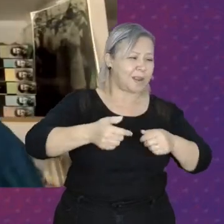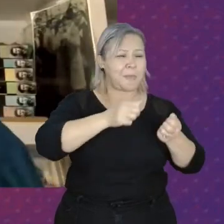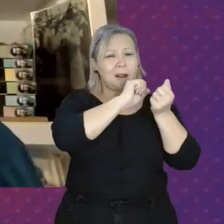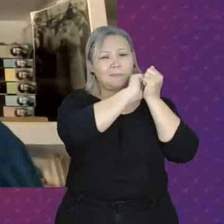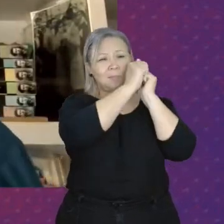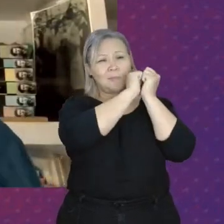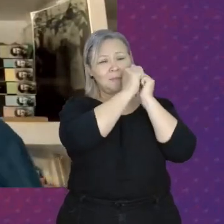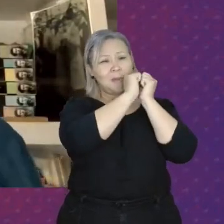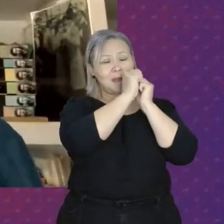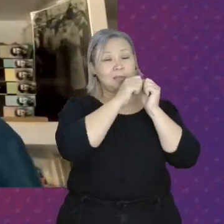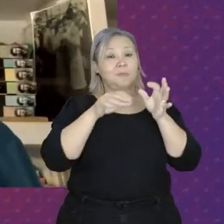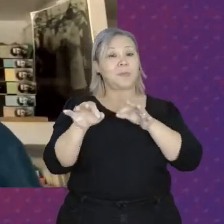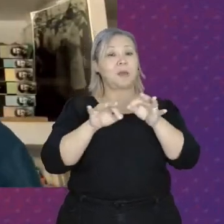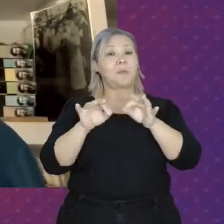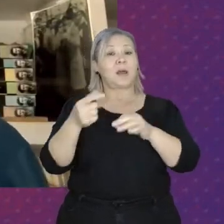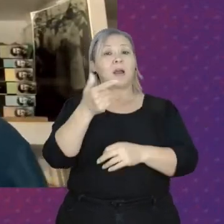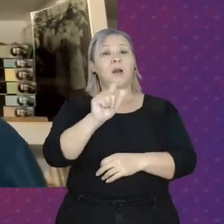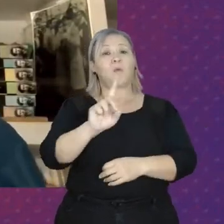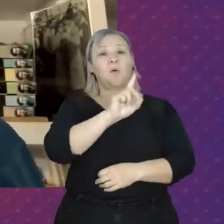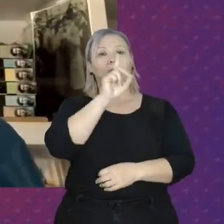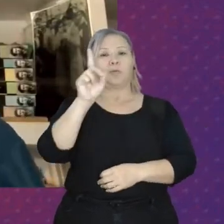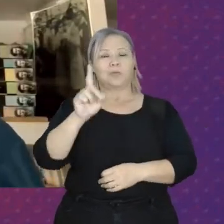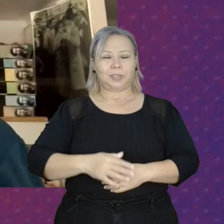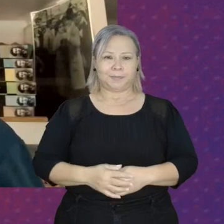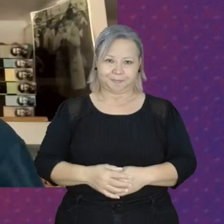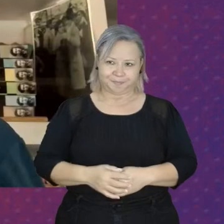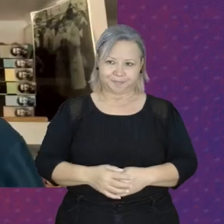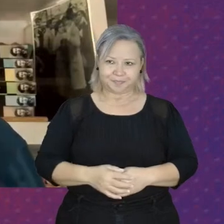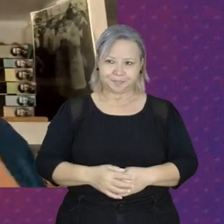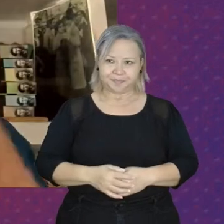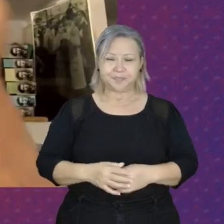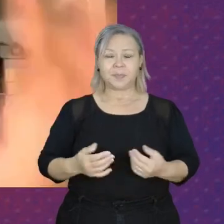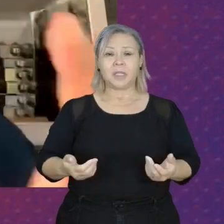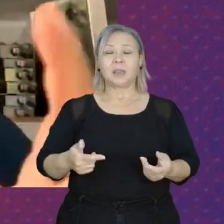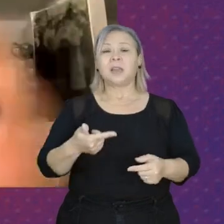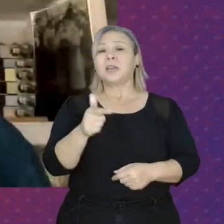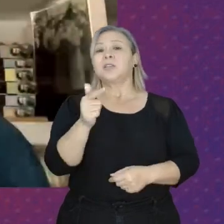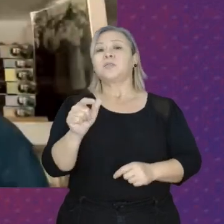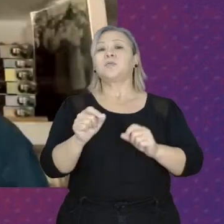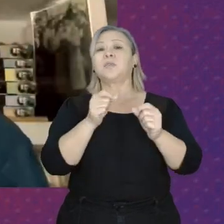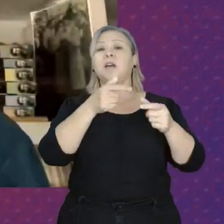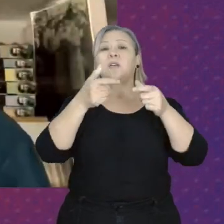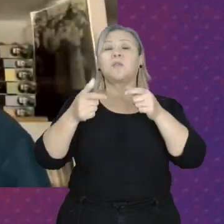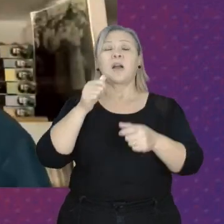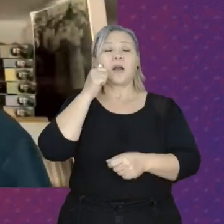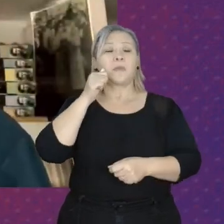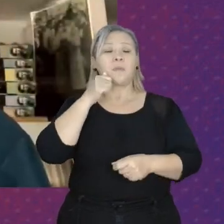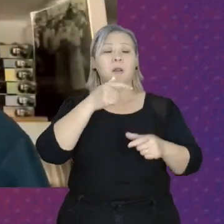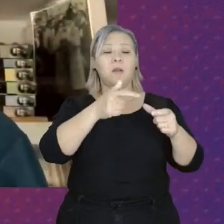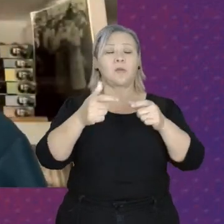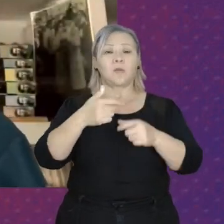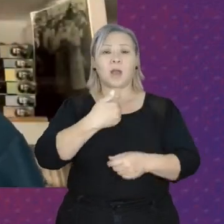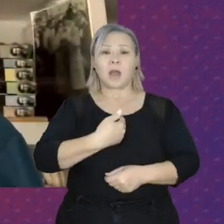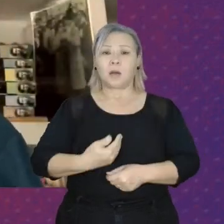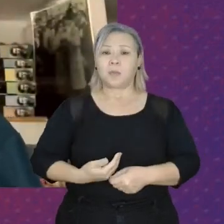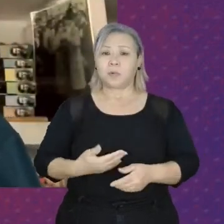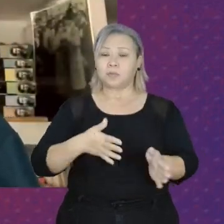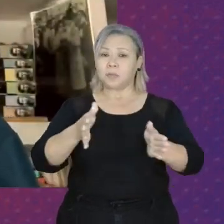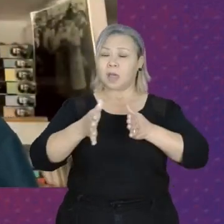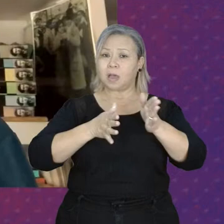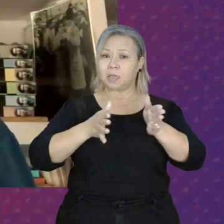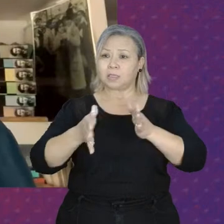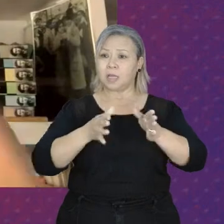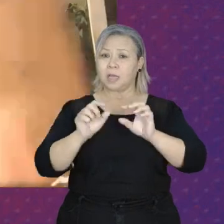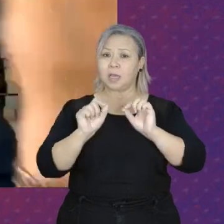de amanhã. Não tem lugar, por exemplo, para a mulher no espaço público ter acesso